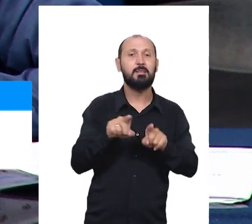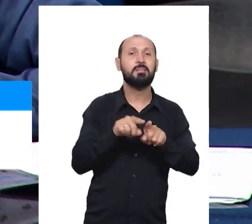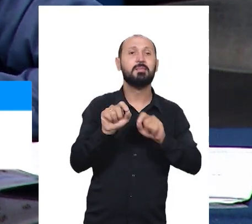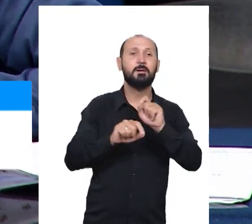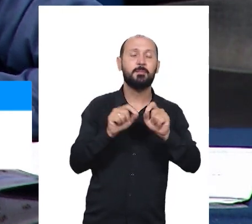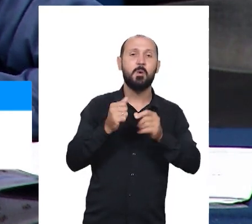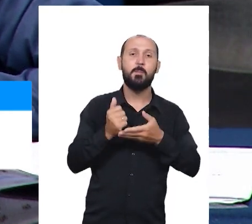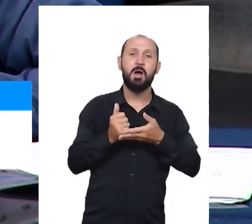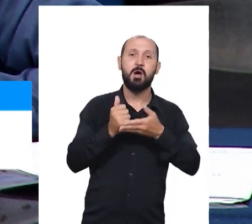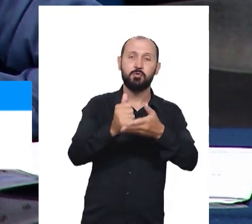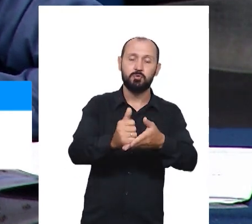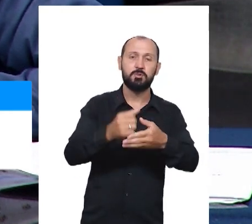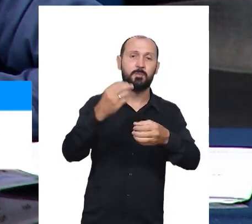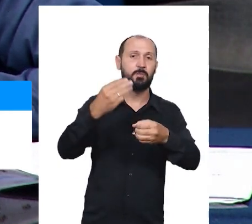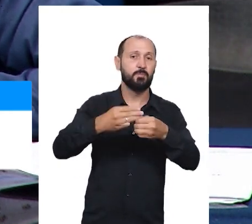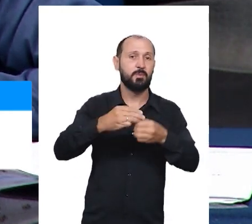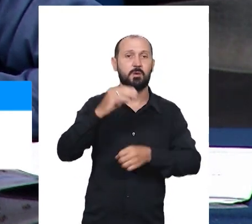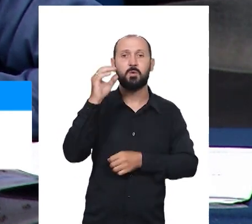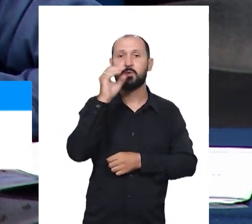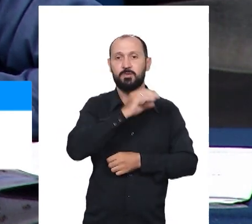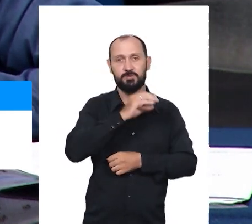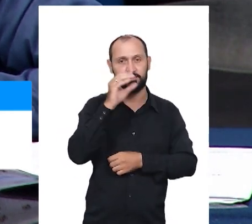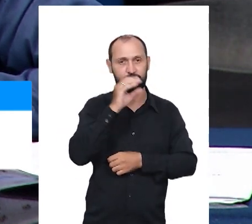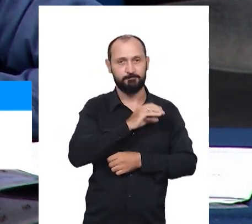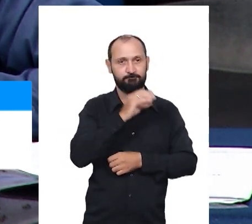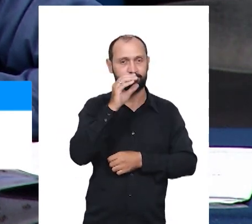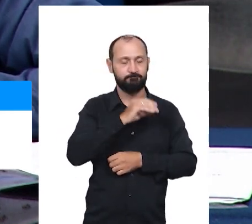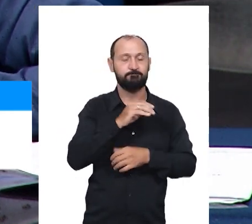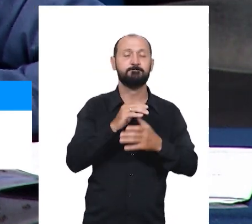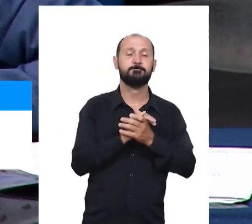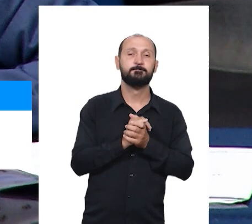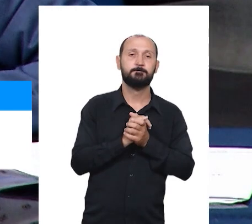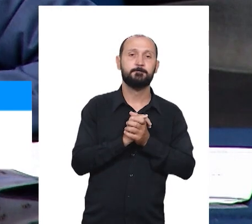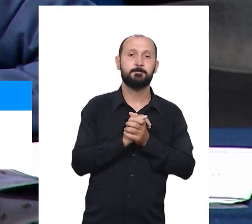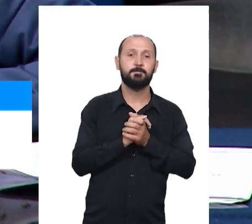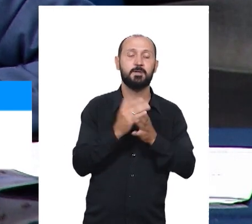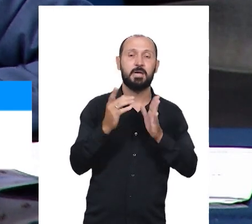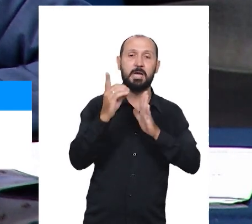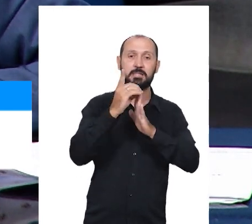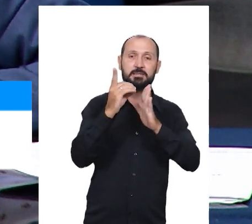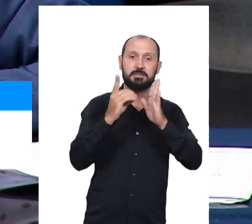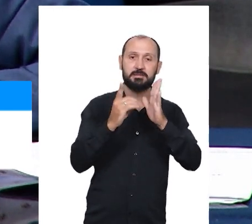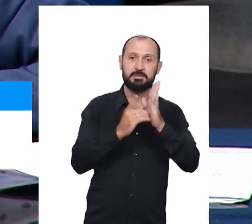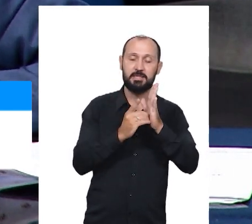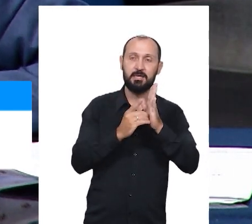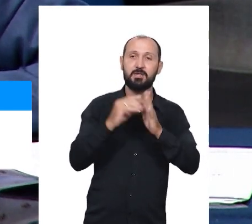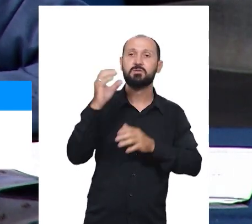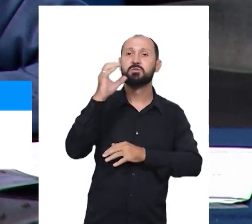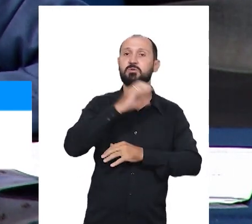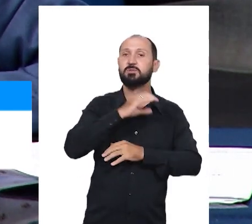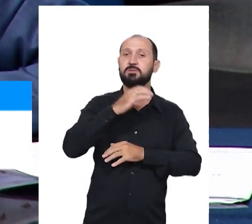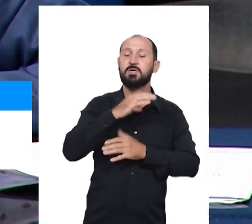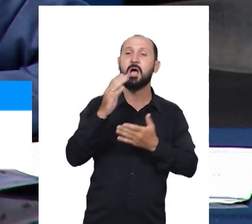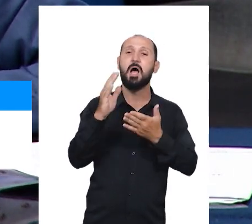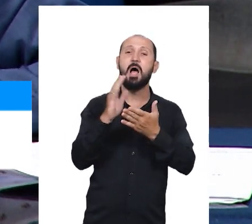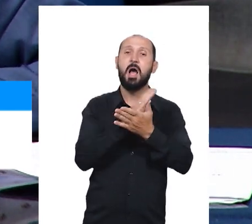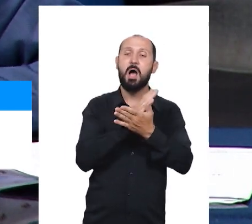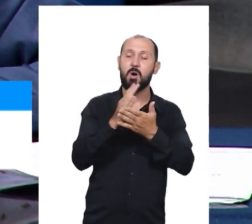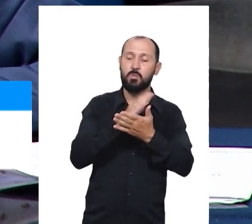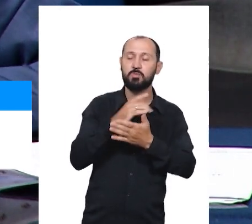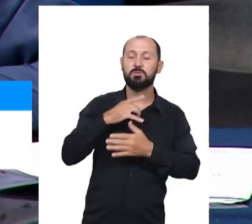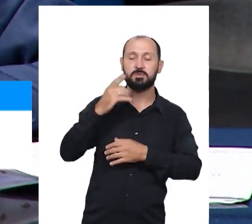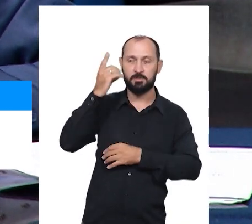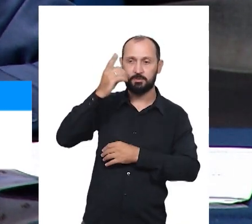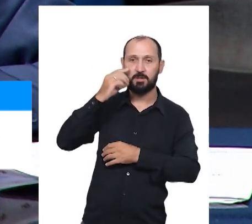programando, inclusive, uma colaboração com os municípios emergencial, e esses decretos de estado de emergência, parece-me